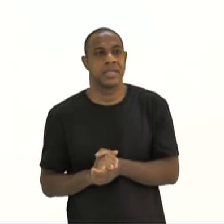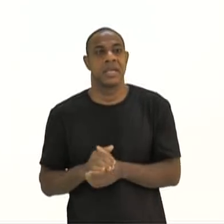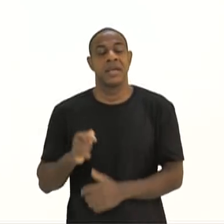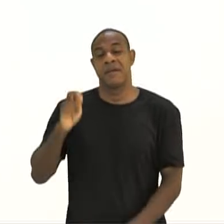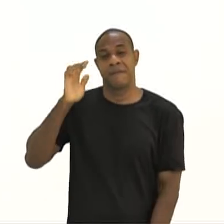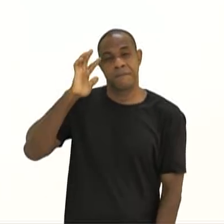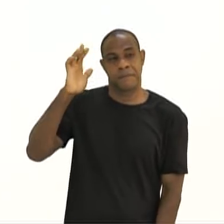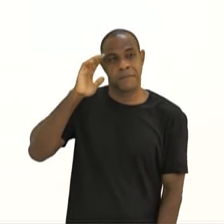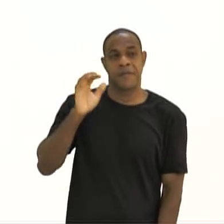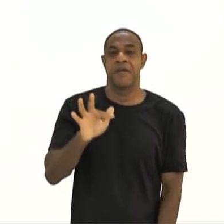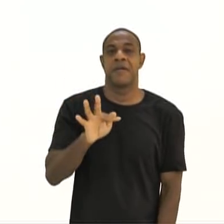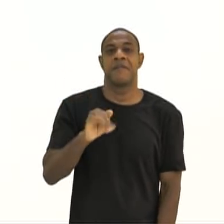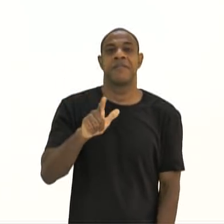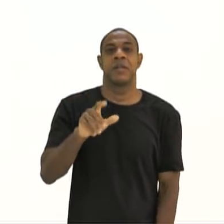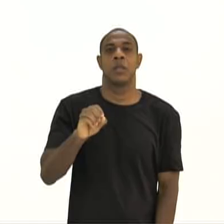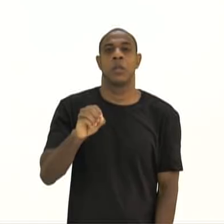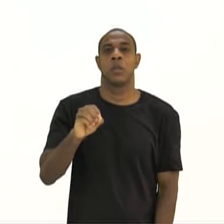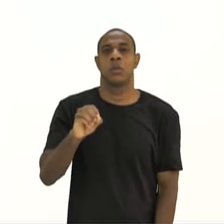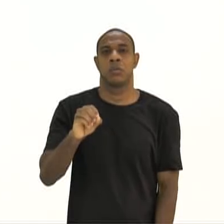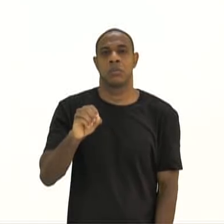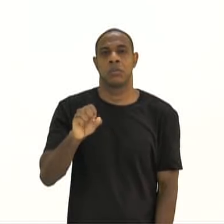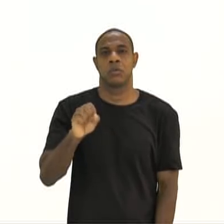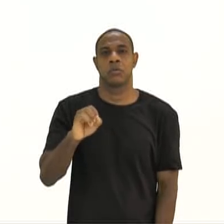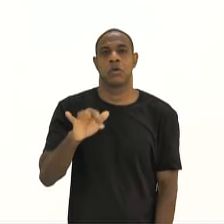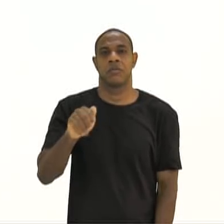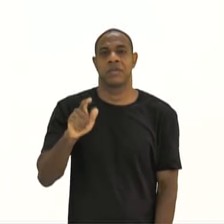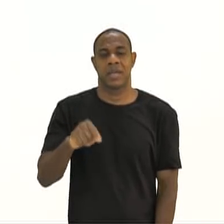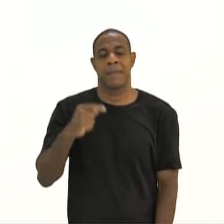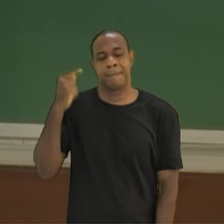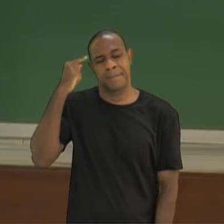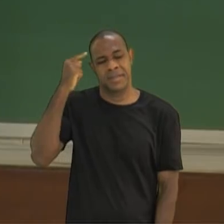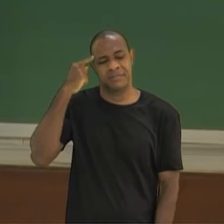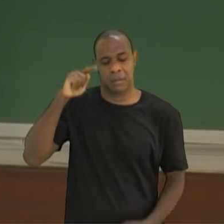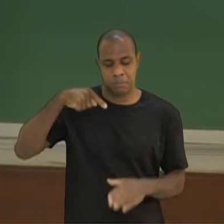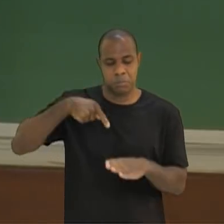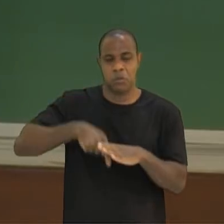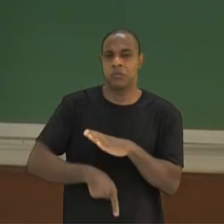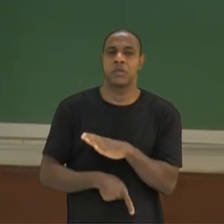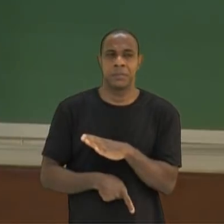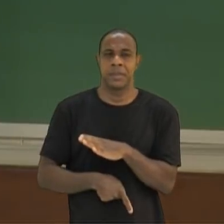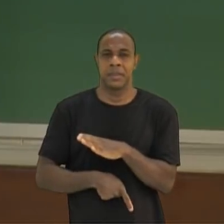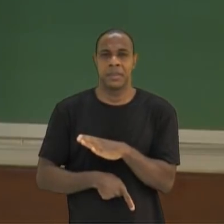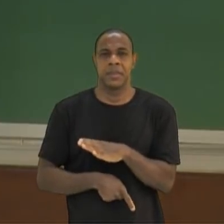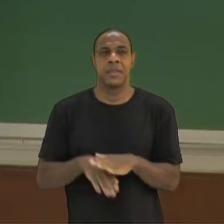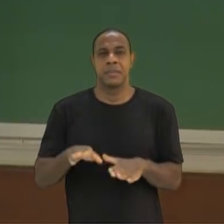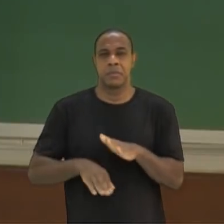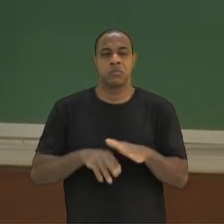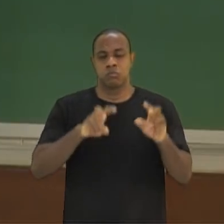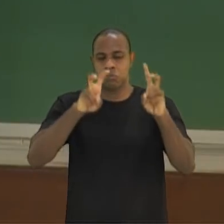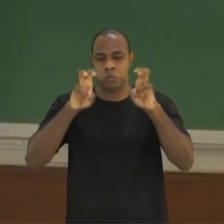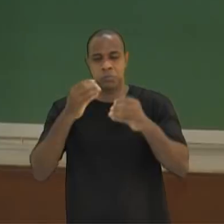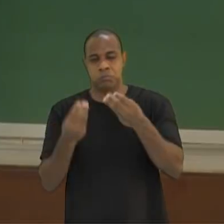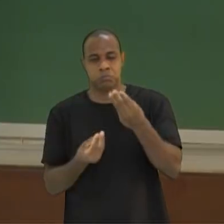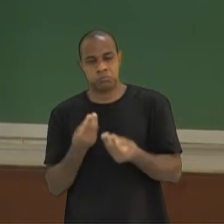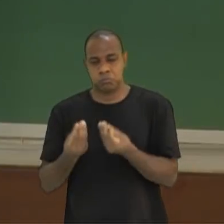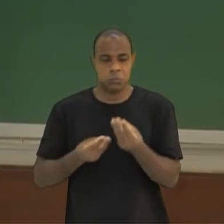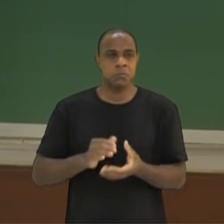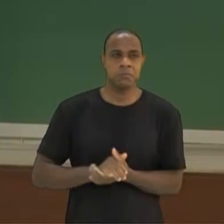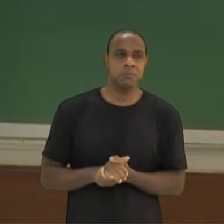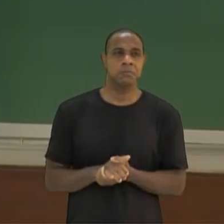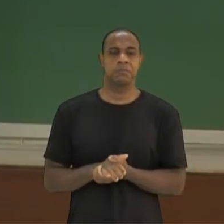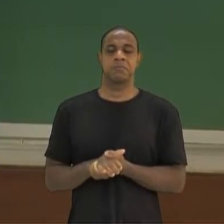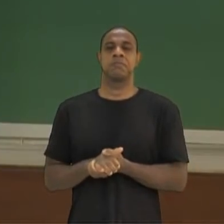tem esse cunho, né, de fazer pensar com mais profundidade sobre determinada situação, determinado